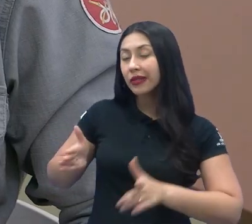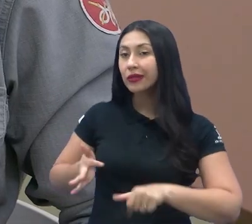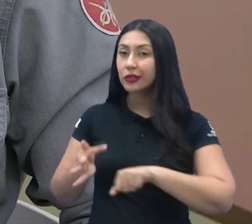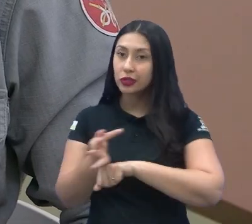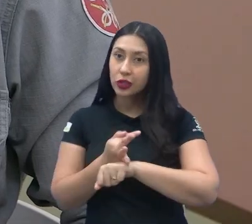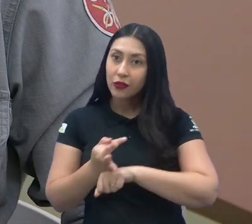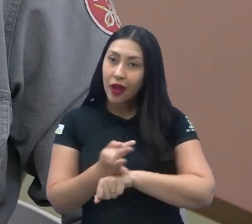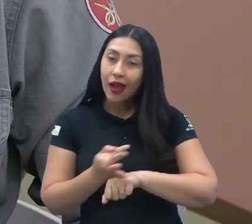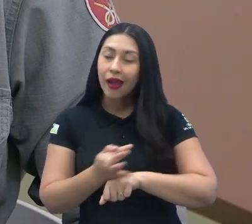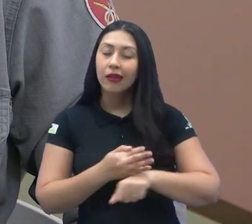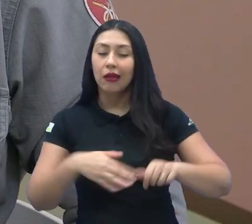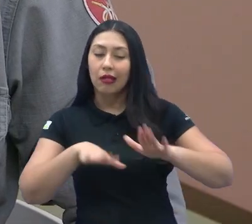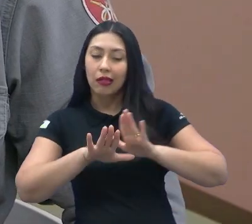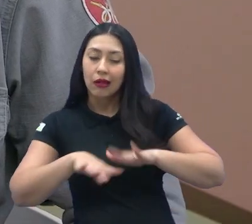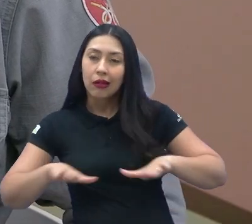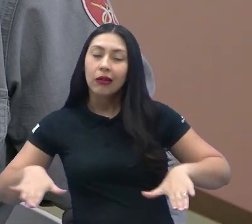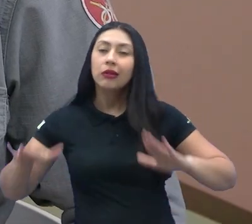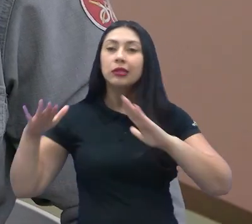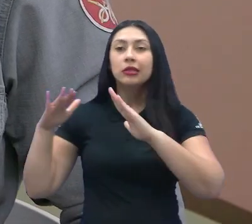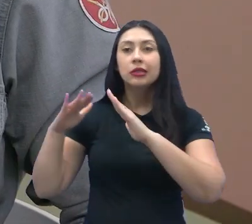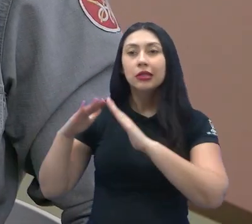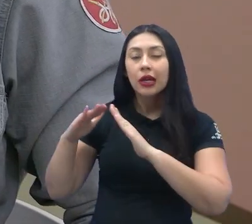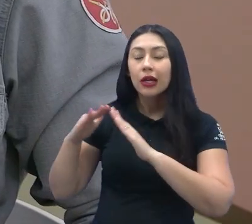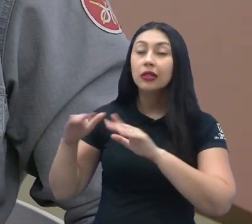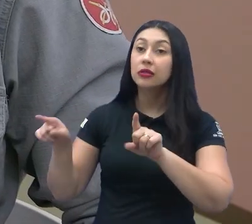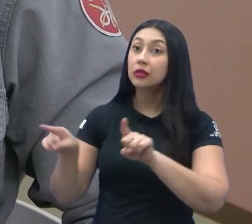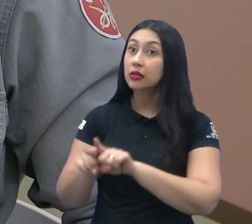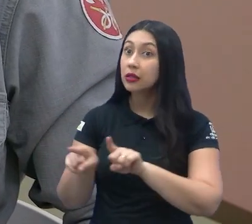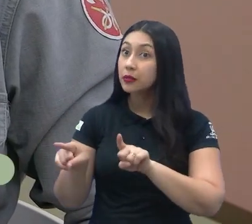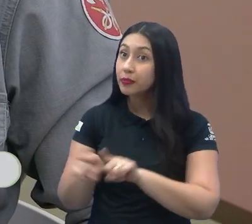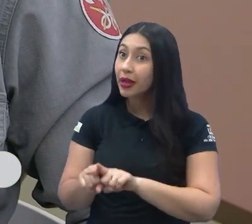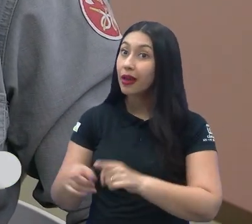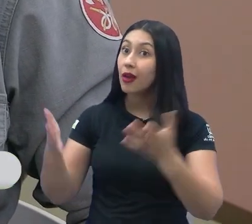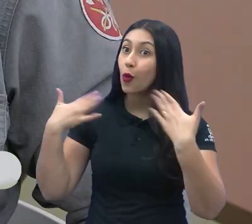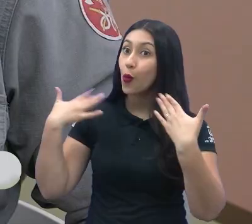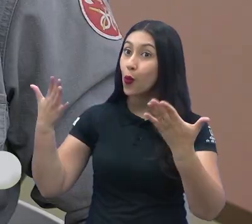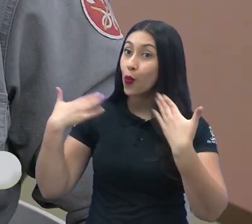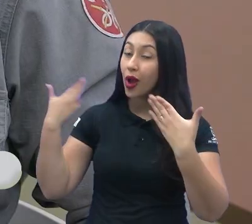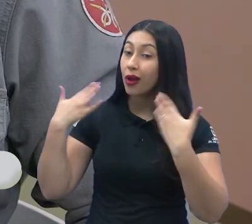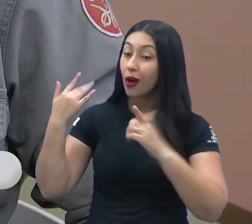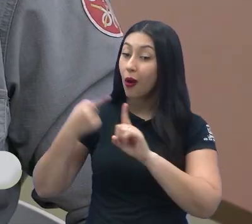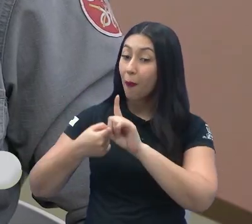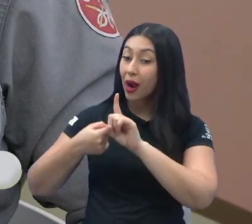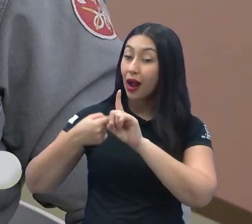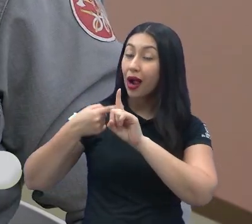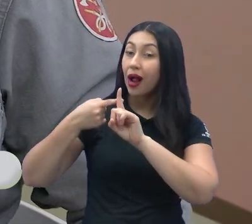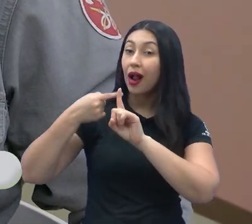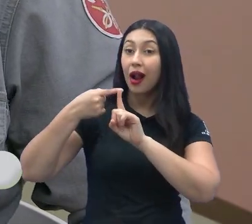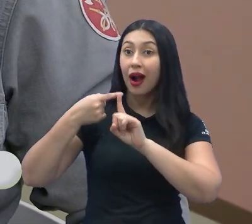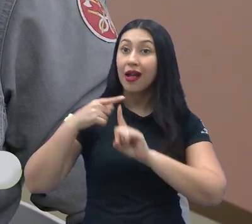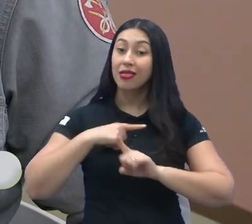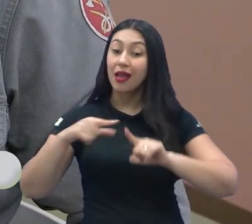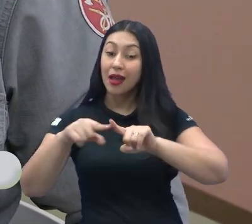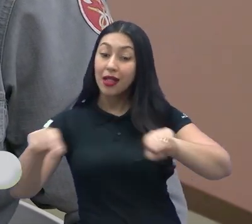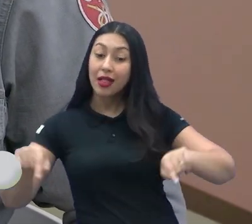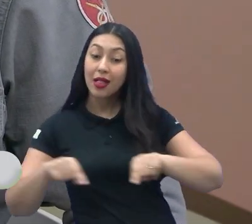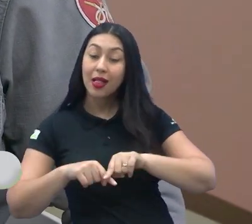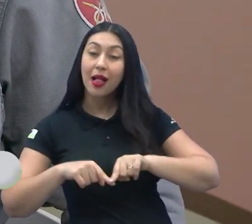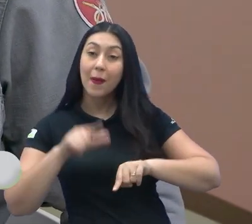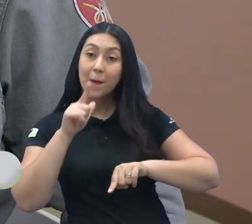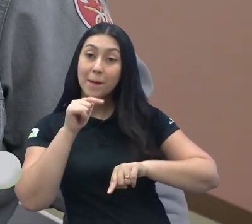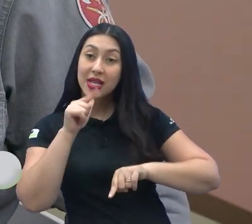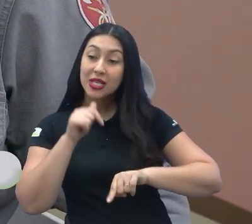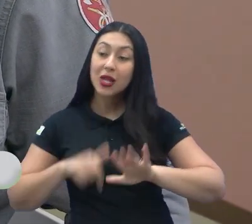ficam em casa e além disso também vem agora o período de verão, aumento de temperaturas, tem piscinas, praias, também